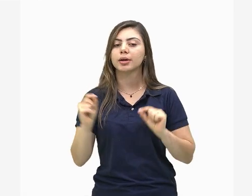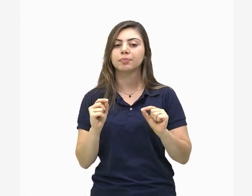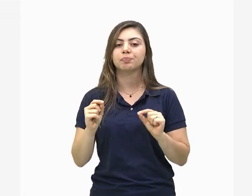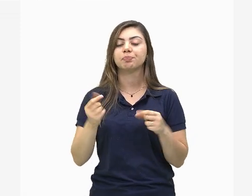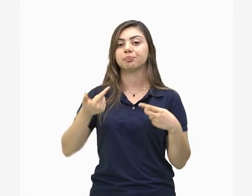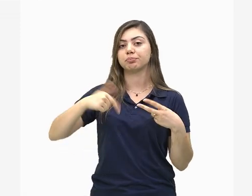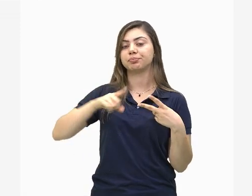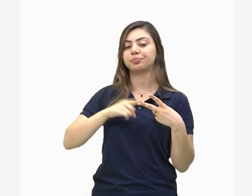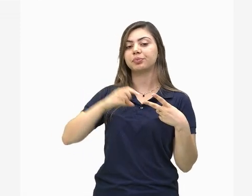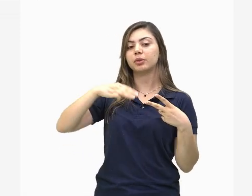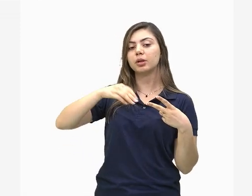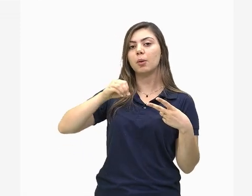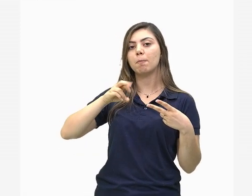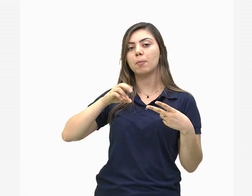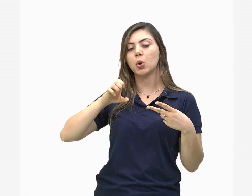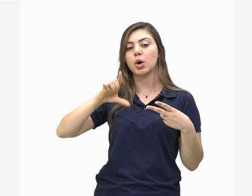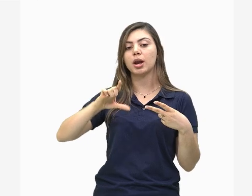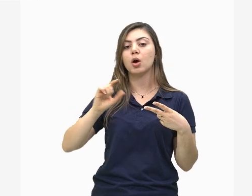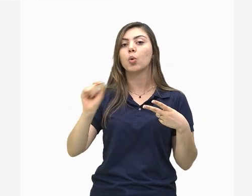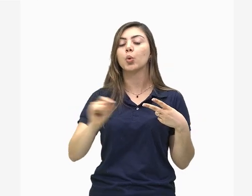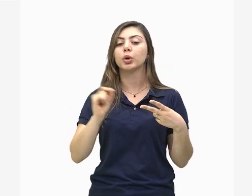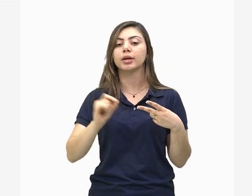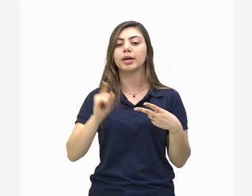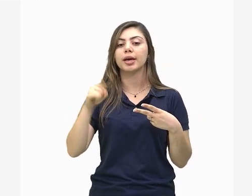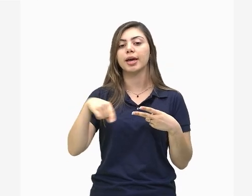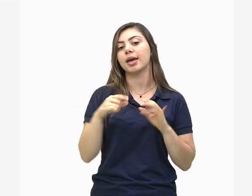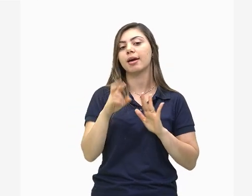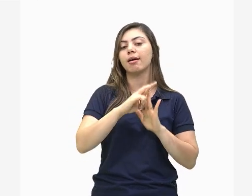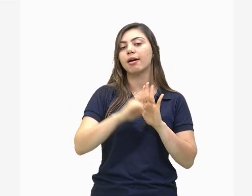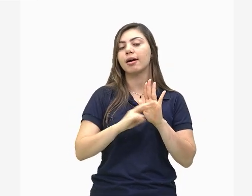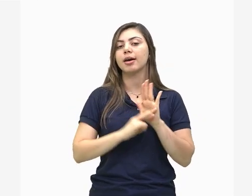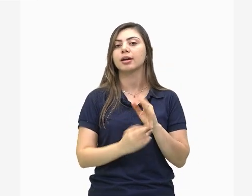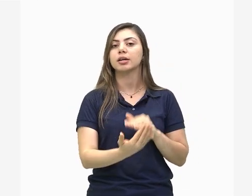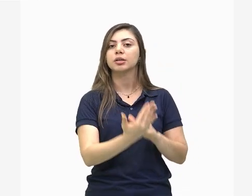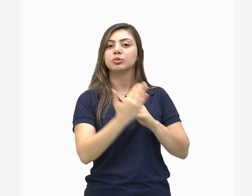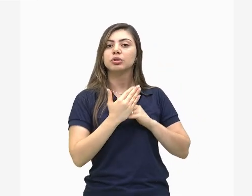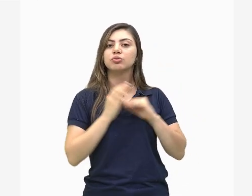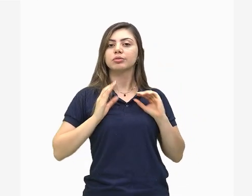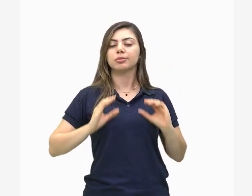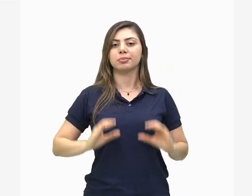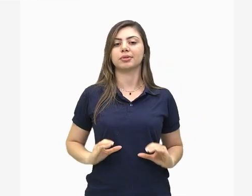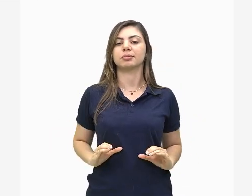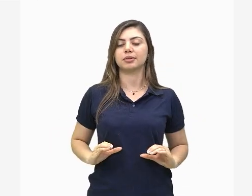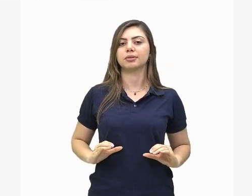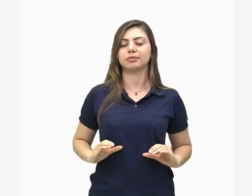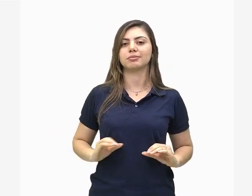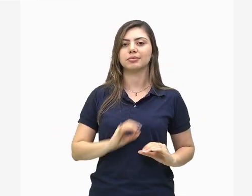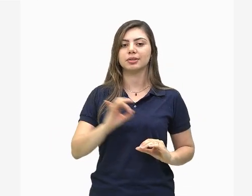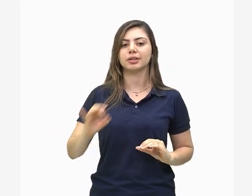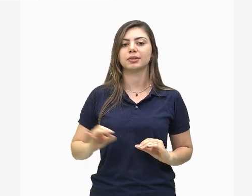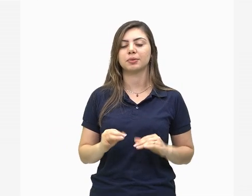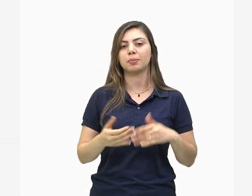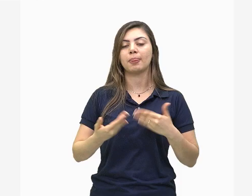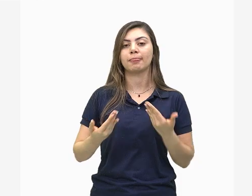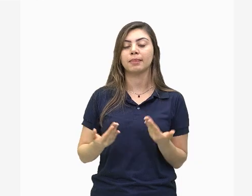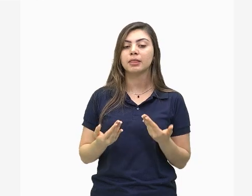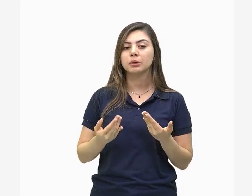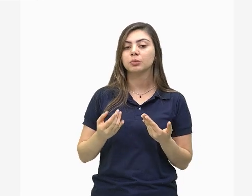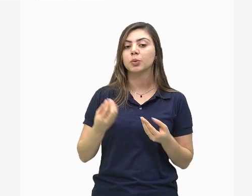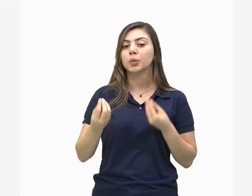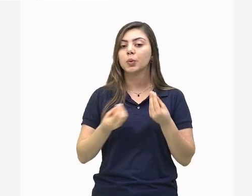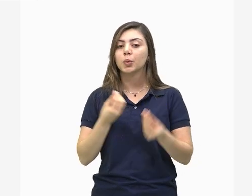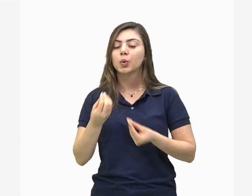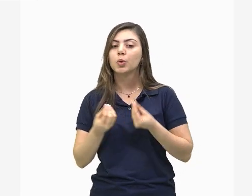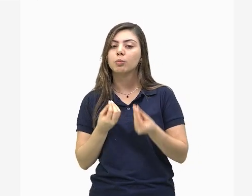de normas que guiam o comportamento, né? Então, esse conjunto contextual de normas que vão sedimentar, que